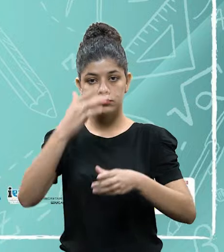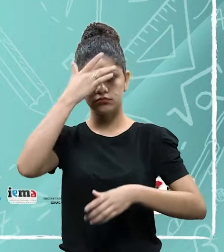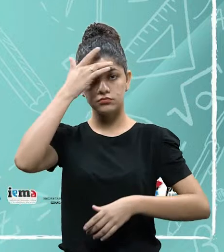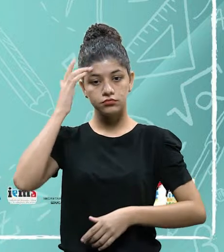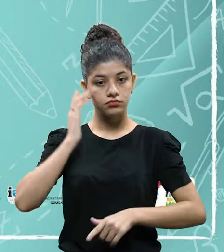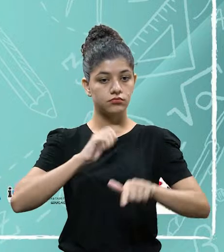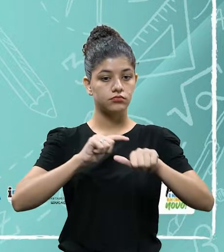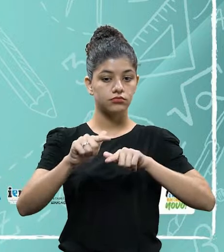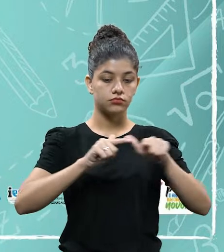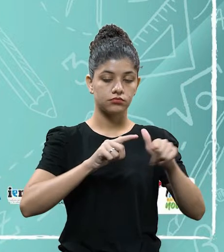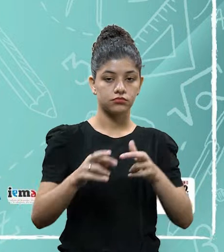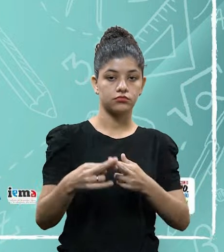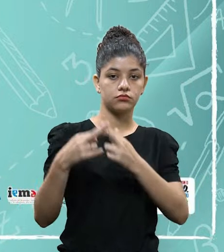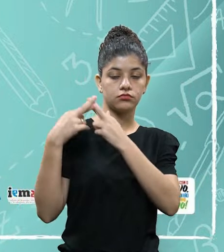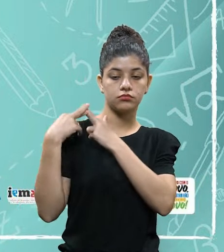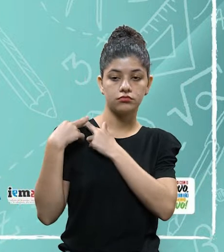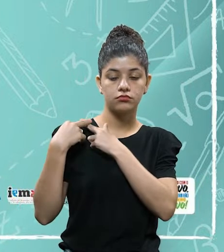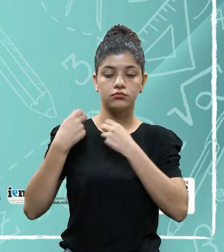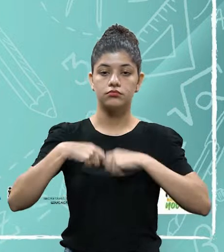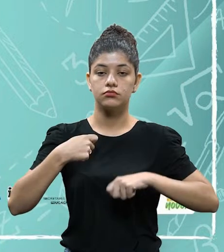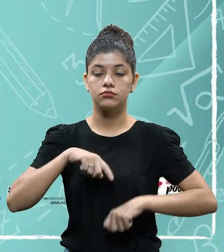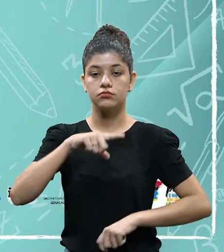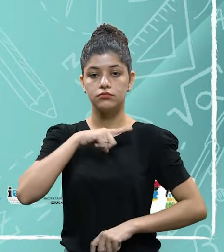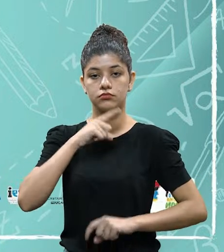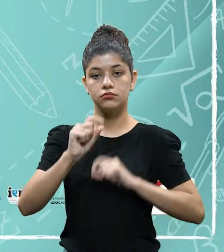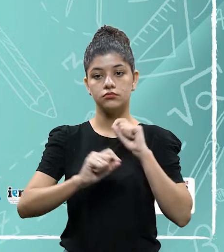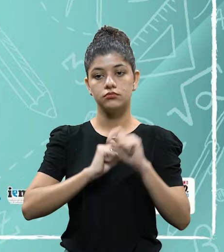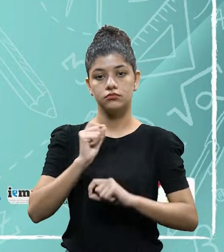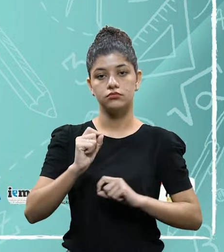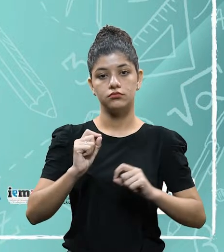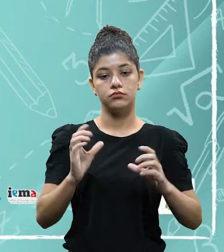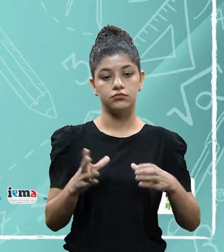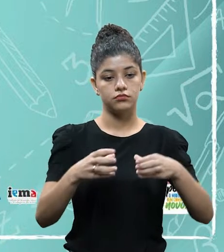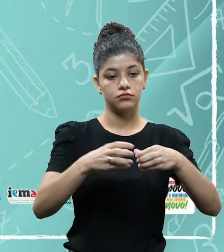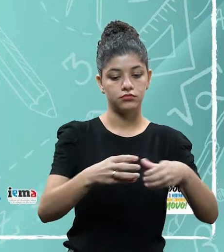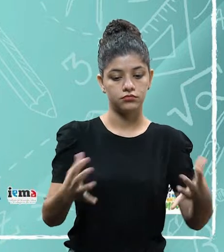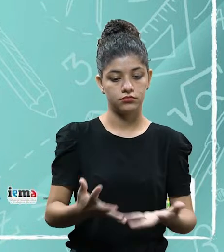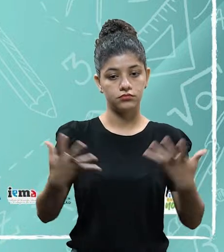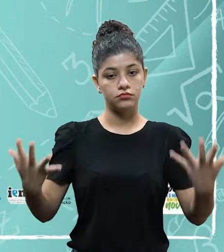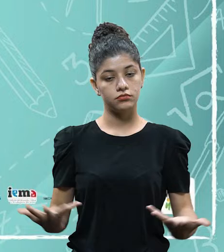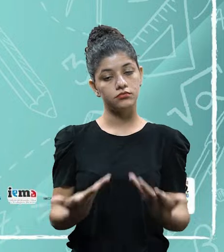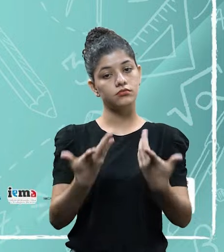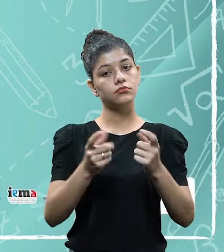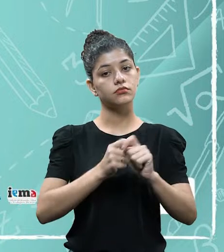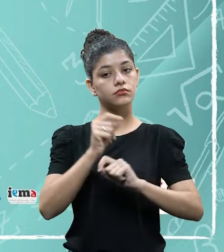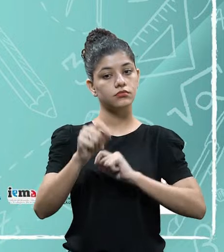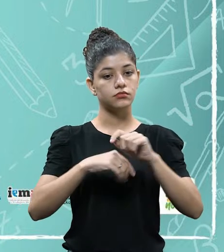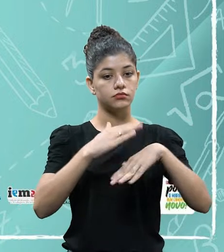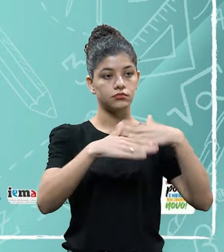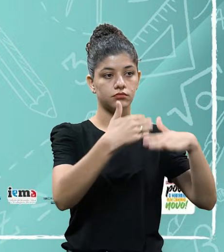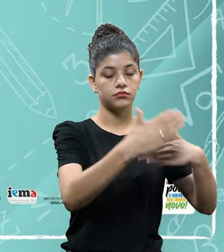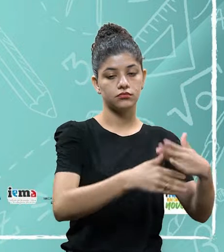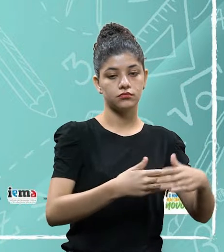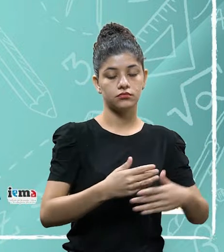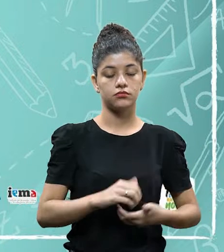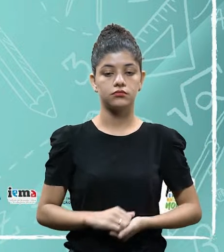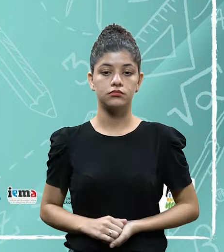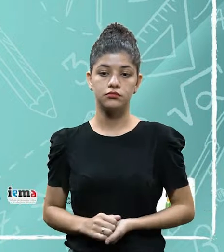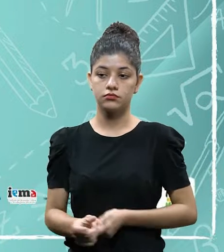de funcionários. Os responsáveis por essa gestão devem manter as equipes motivadas e engajadas para aumentar a